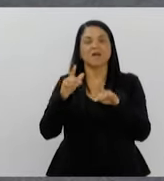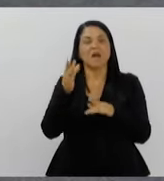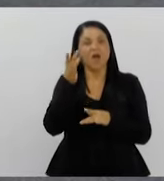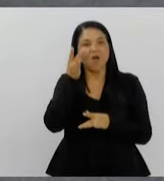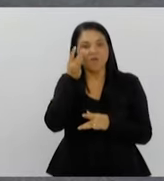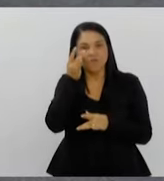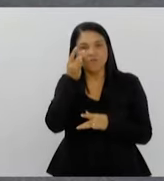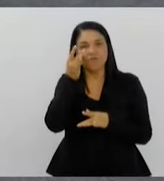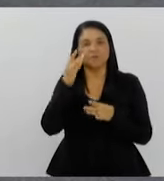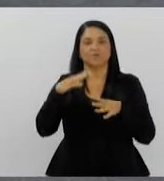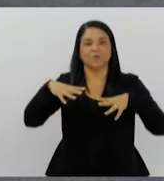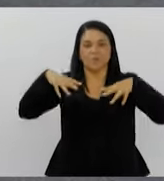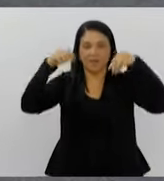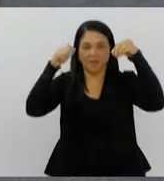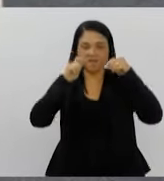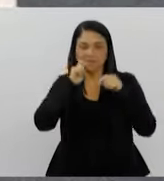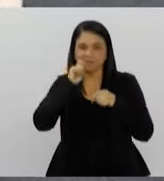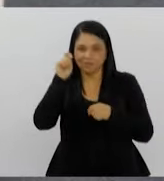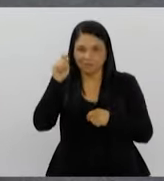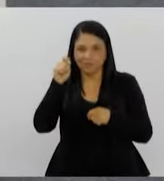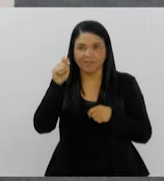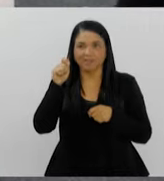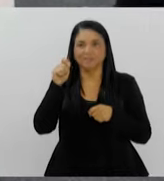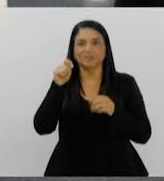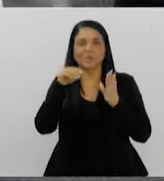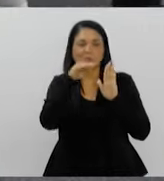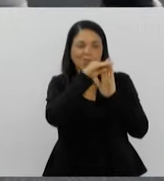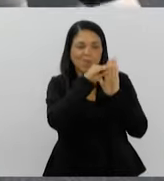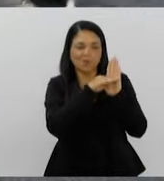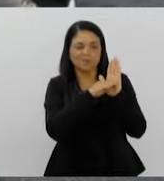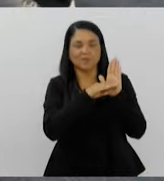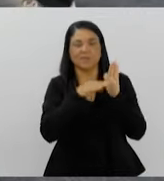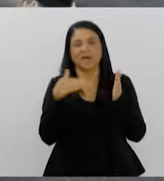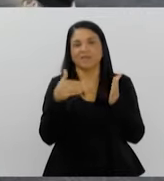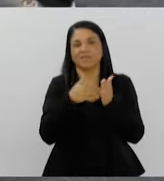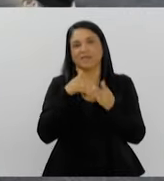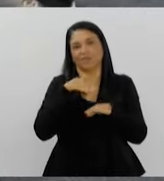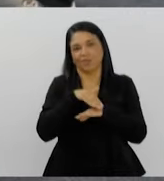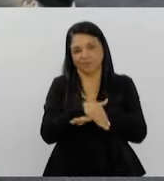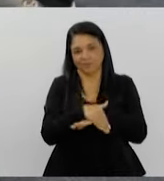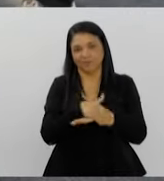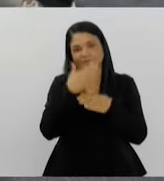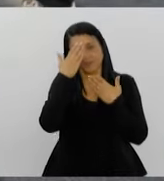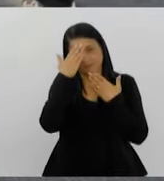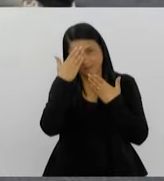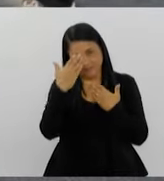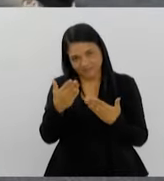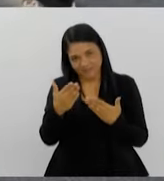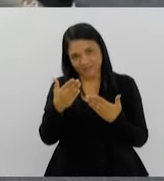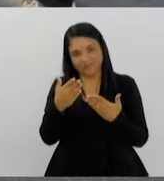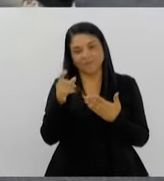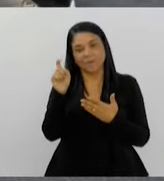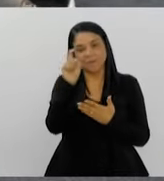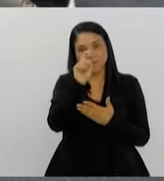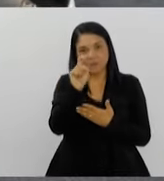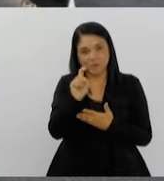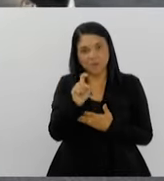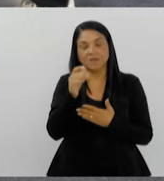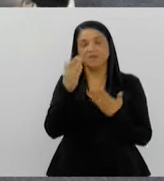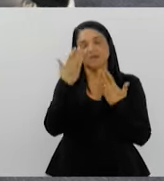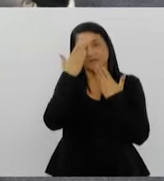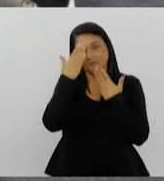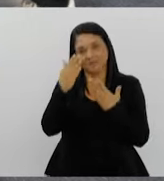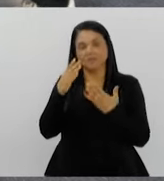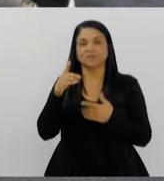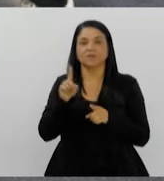Palácio Tiradentes e com uma programação que se seguirá até à noite Agradeço muito a vossa excelência e Agradeço também a Dr Robson Por